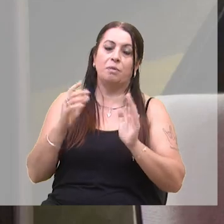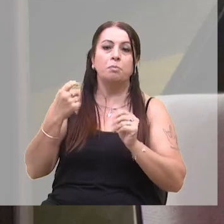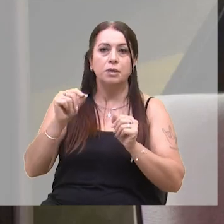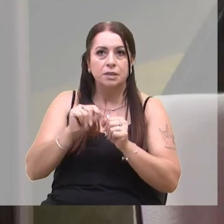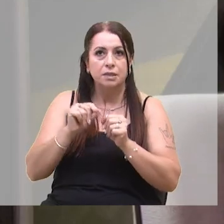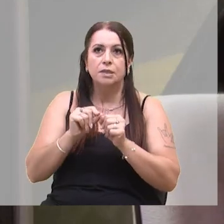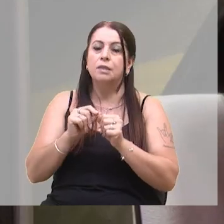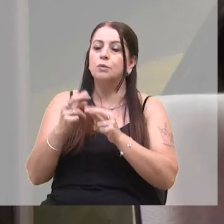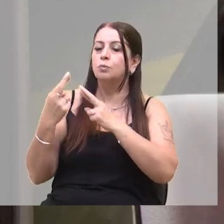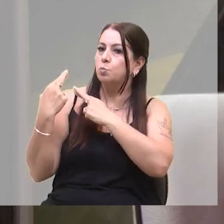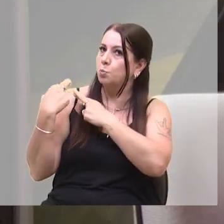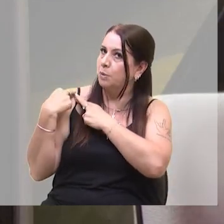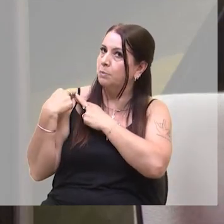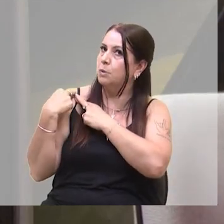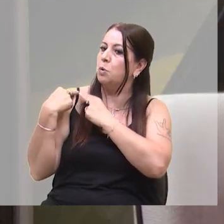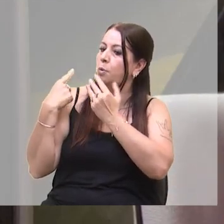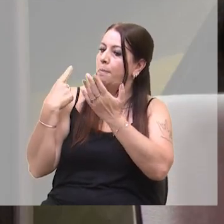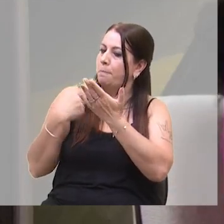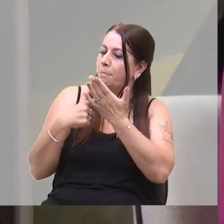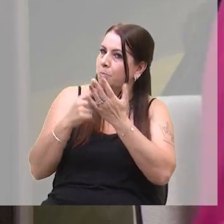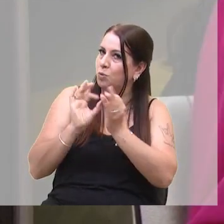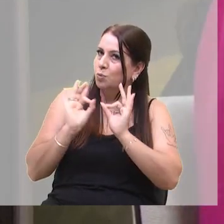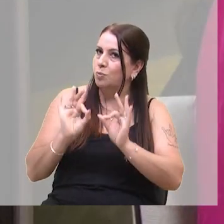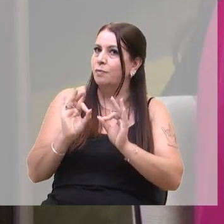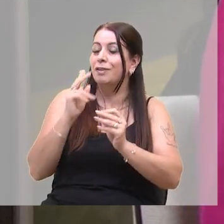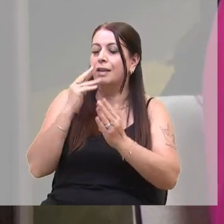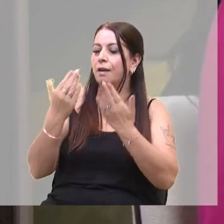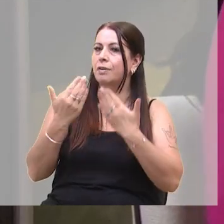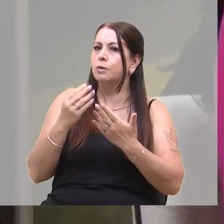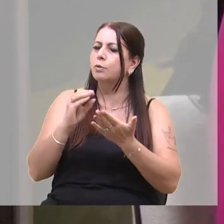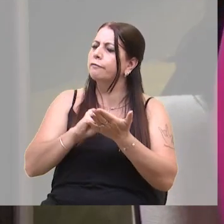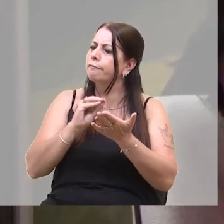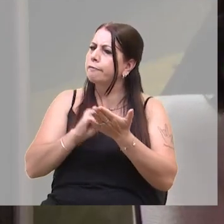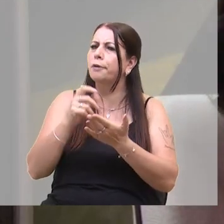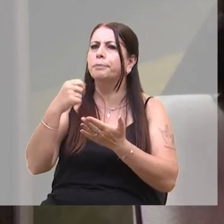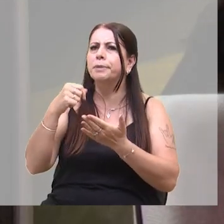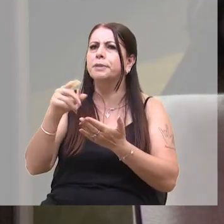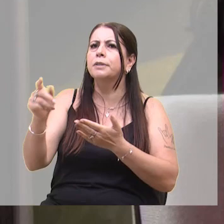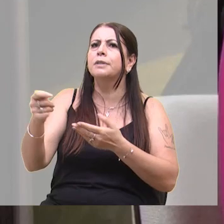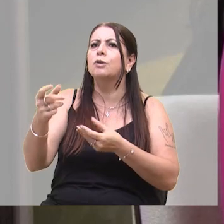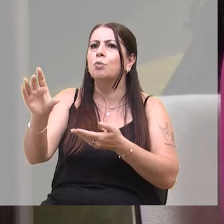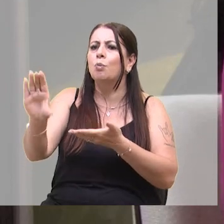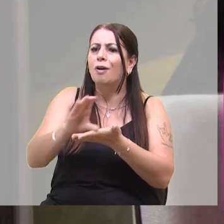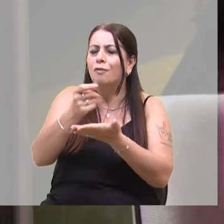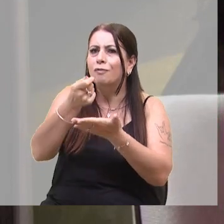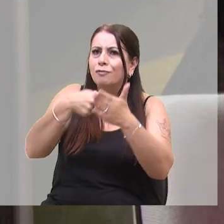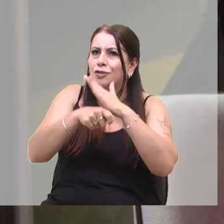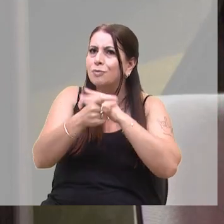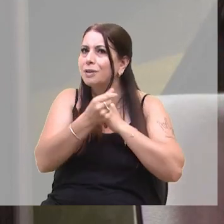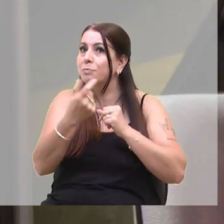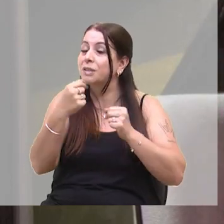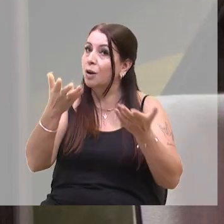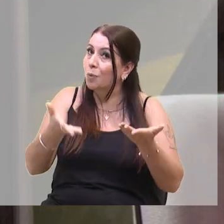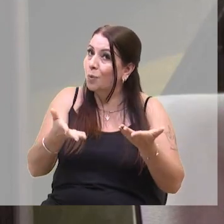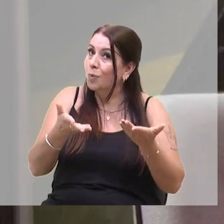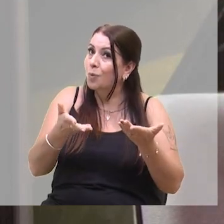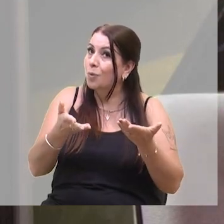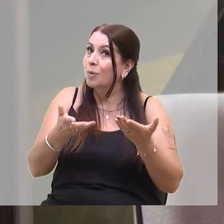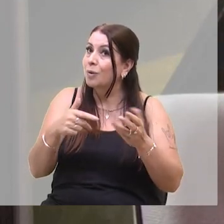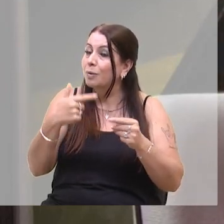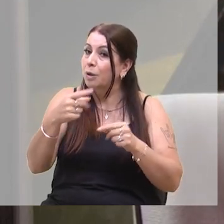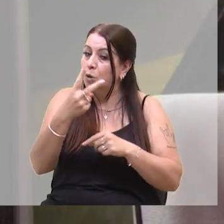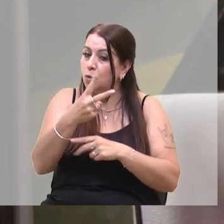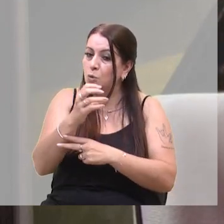anos, poder fazer essa entrega à nossa comunidade, mas a gente precisa, com responsabilidade e comprometimento, fazer essa avaliação. O que falta, o que precisa,